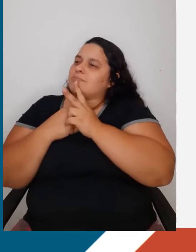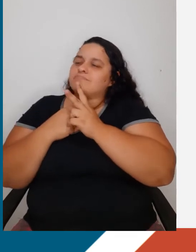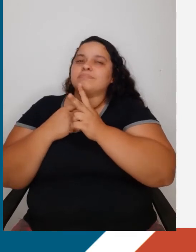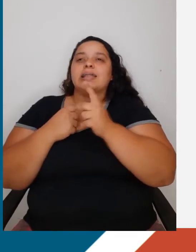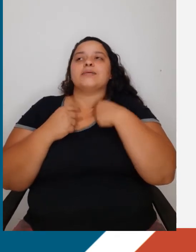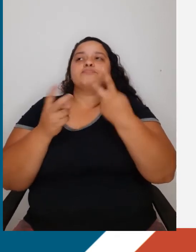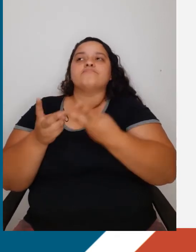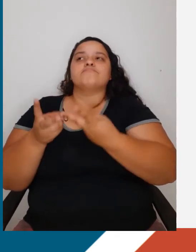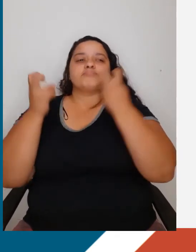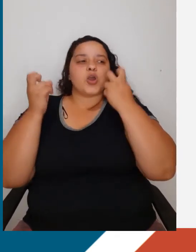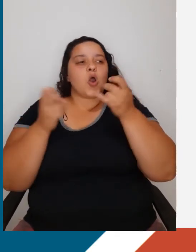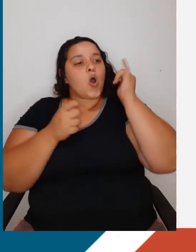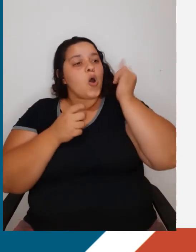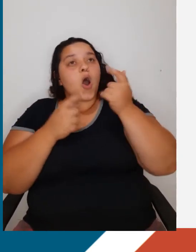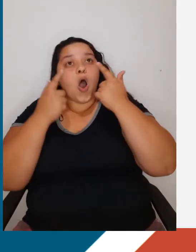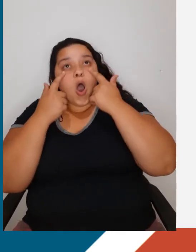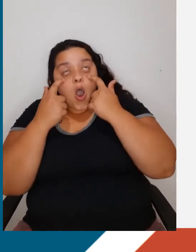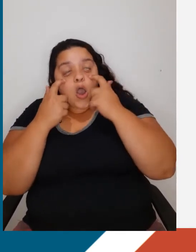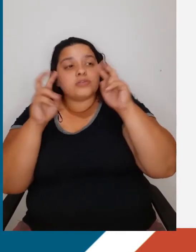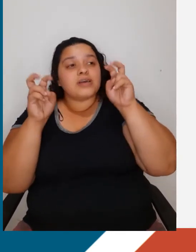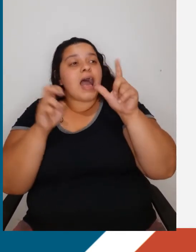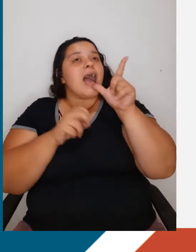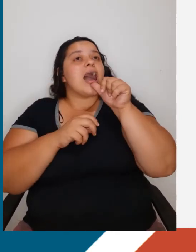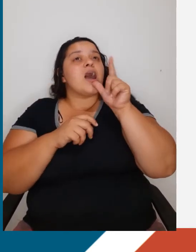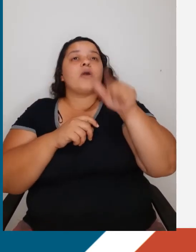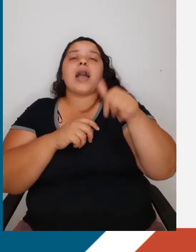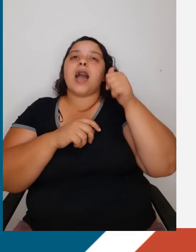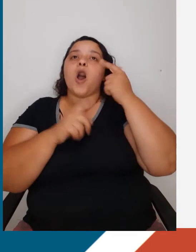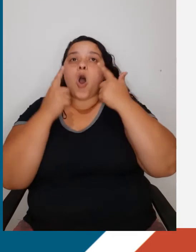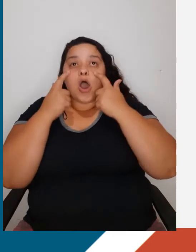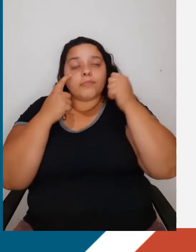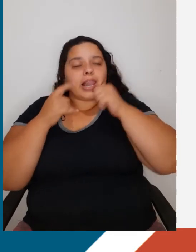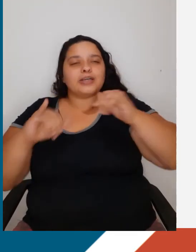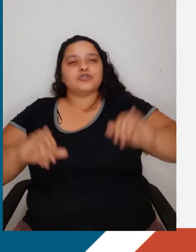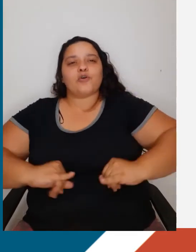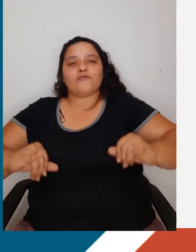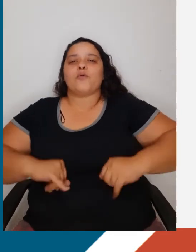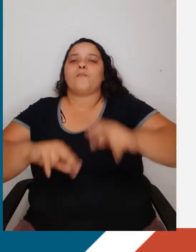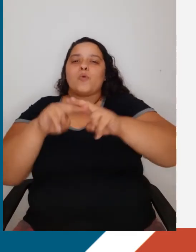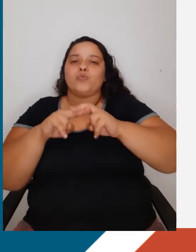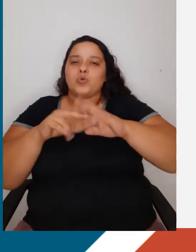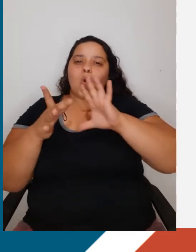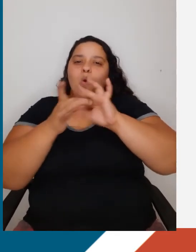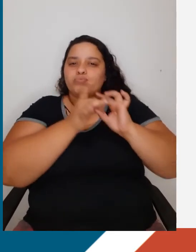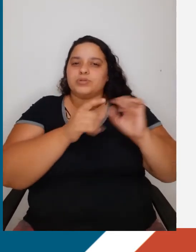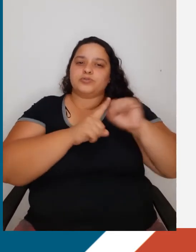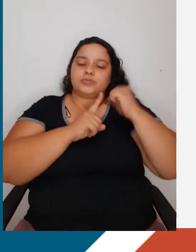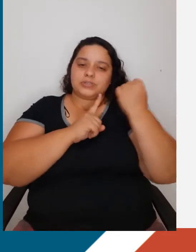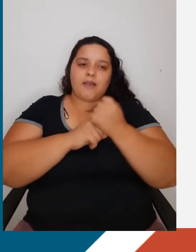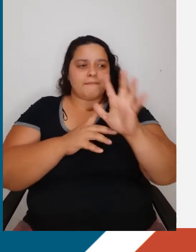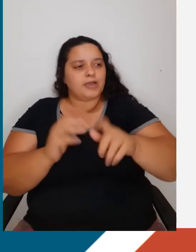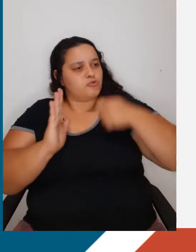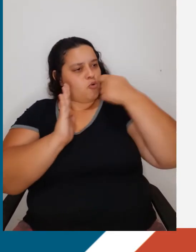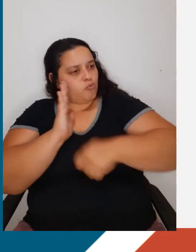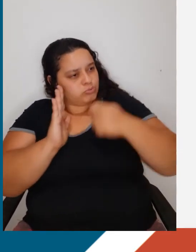contar uma história para sua filha. Olhos d'água são olhos da mulher que sofreu por seu contexto social, mas que resiste